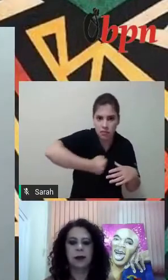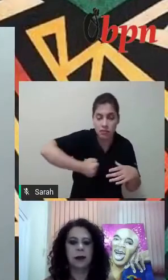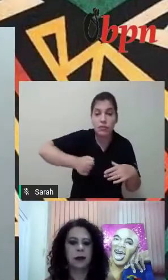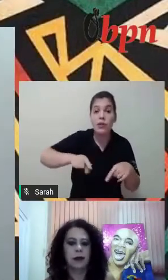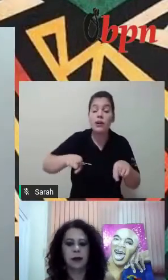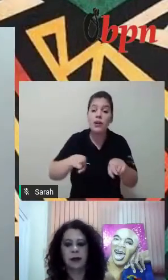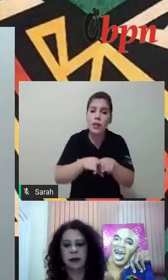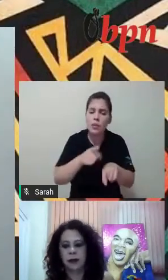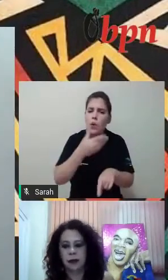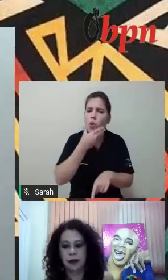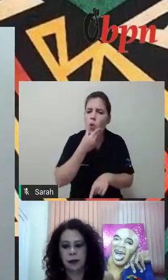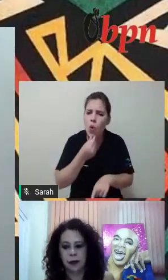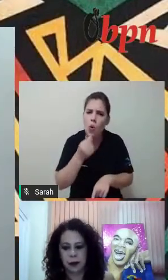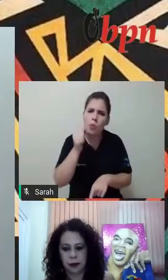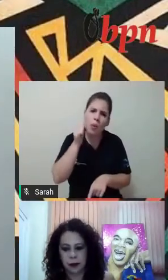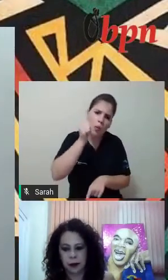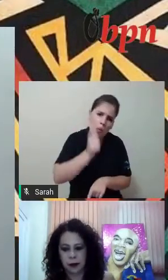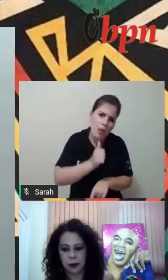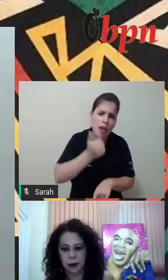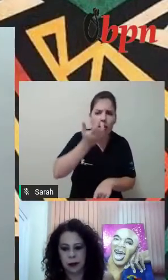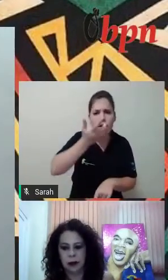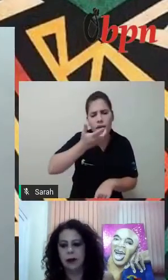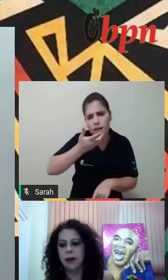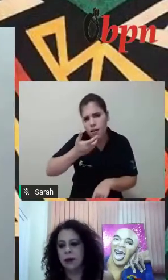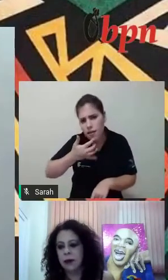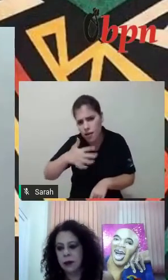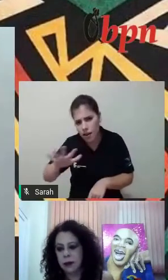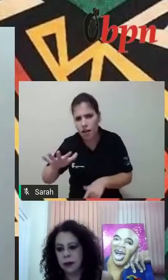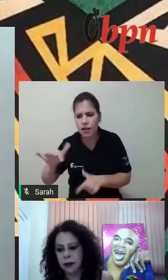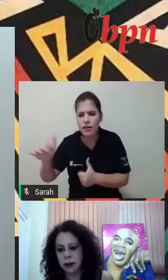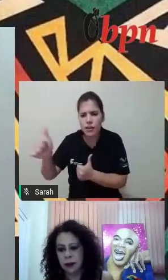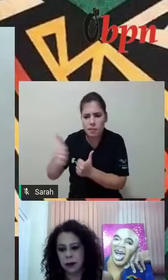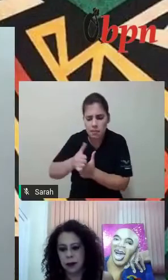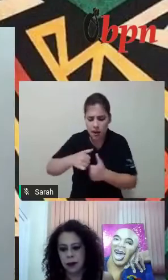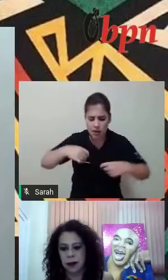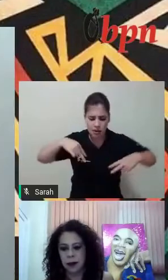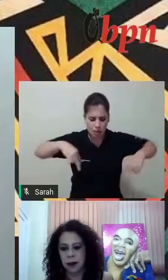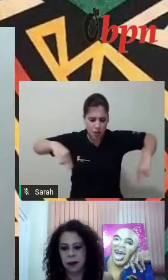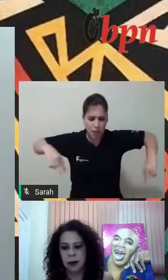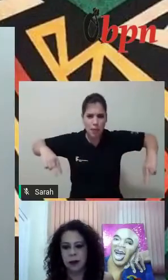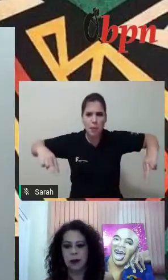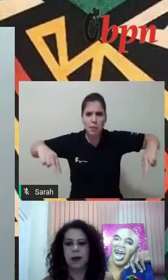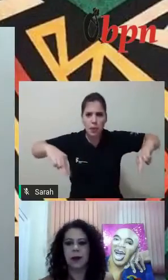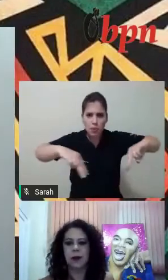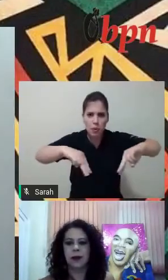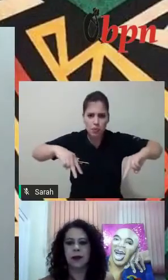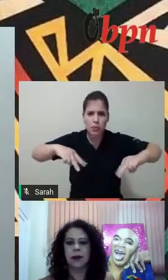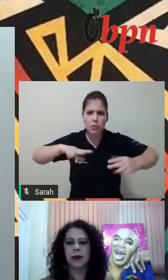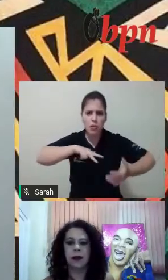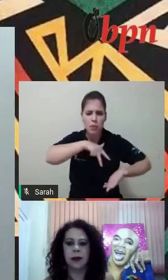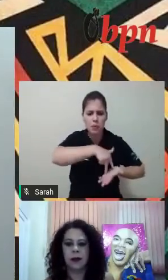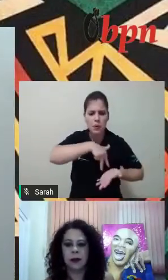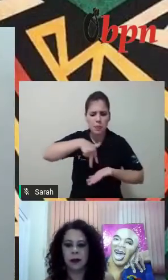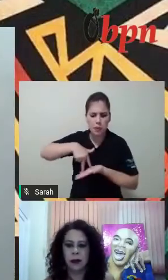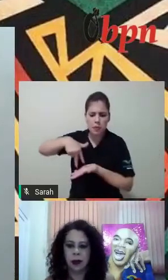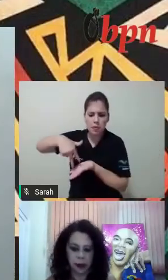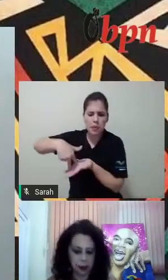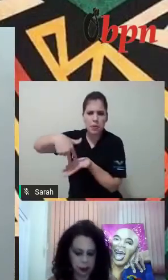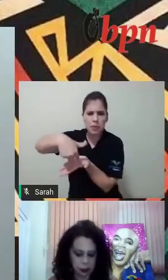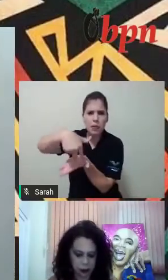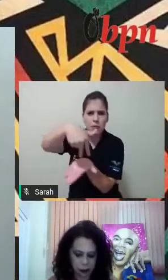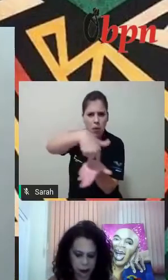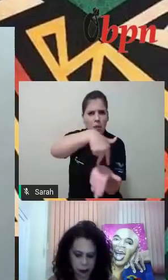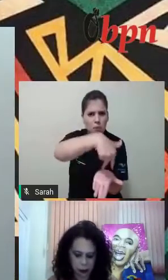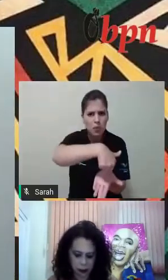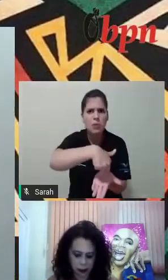né, homens e mulheres e crianças que estavam ali com seus corpos bem presentes, que marcavam, inclusive,